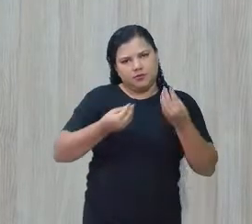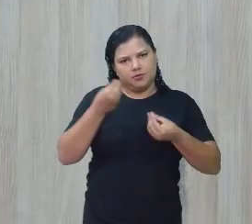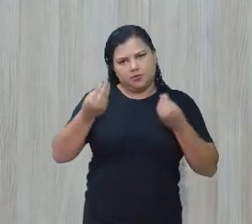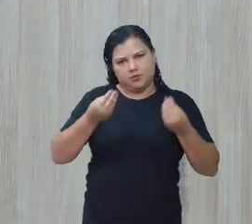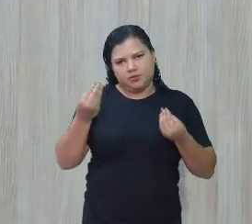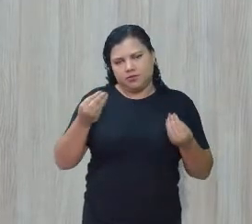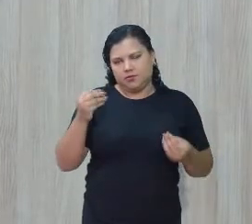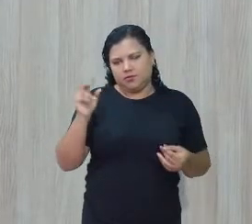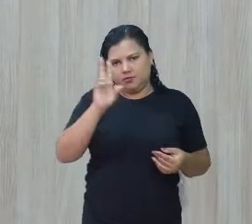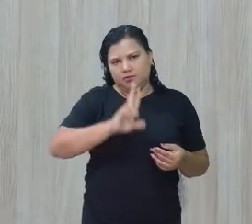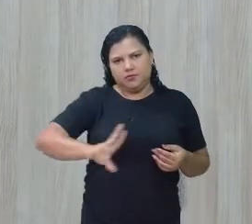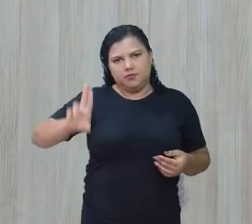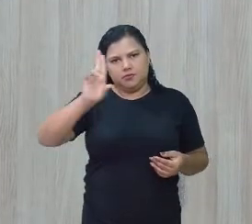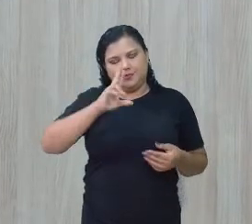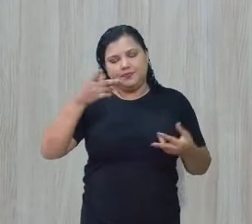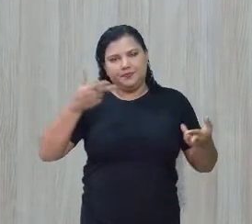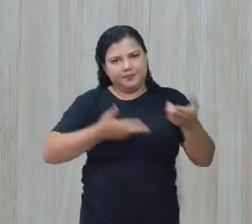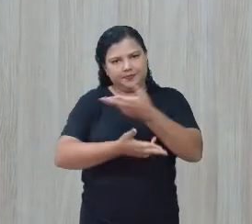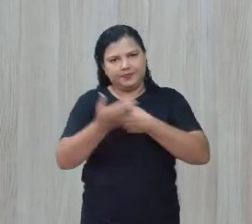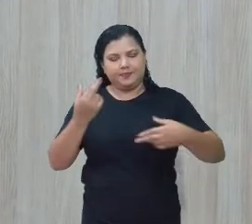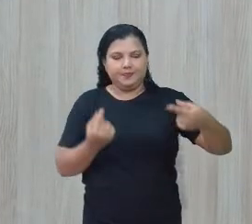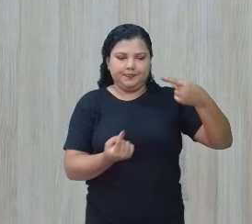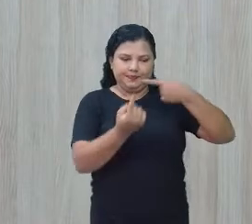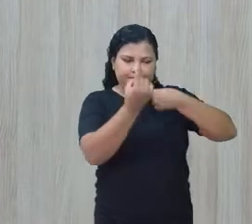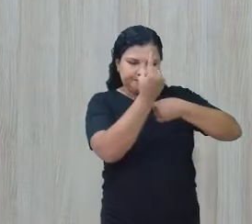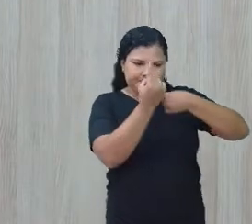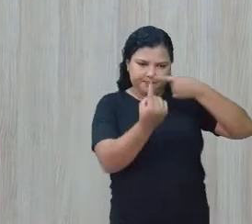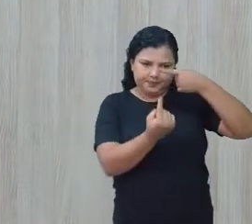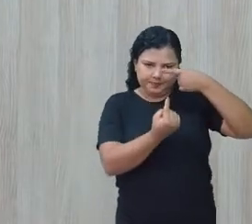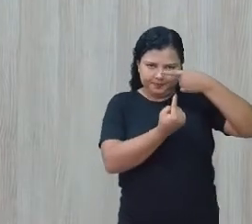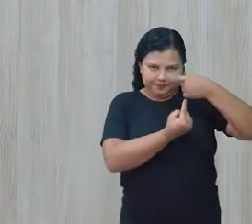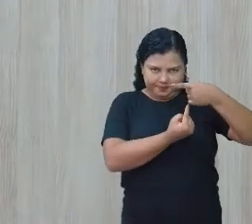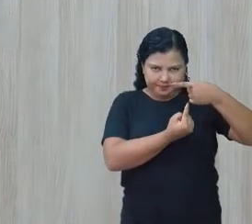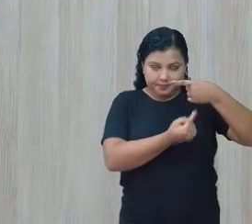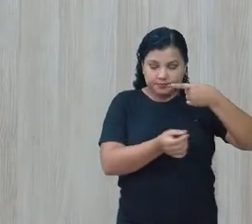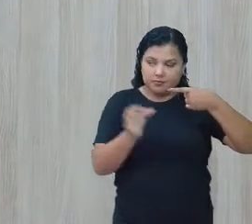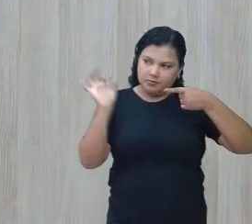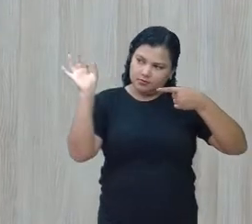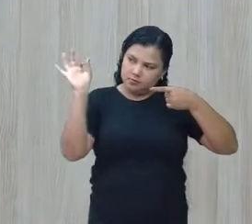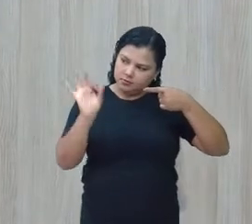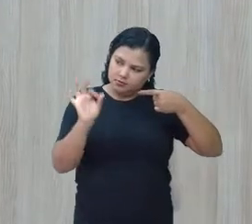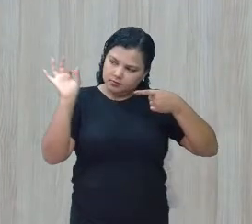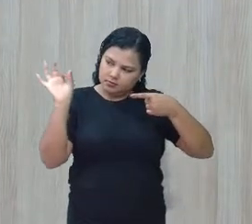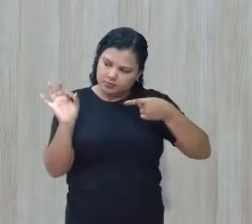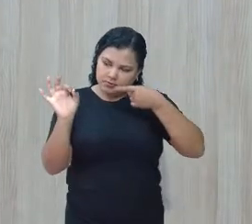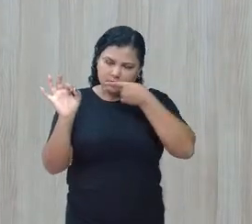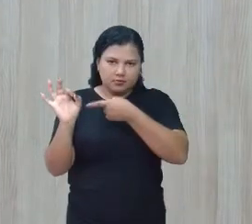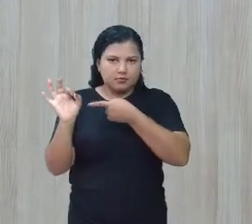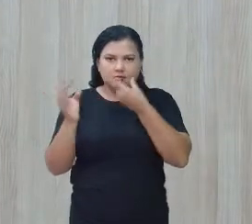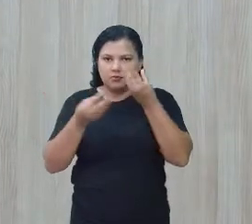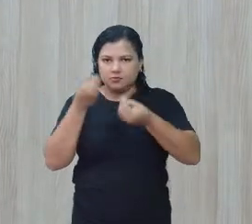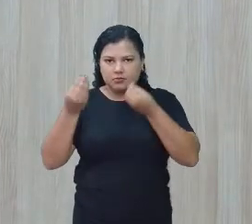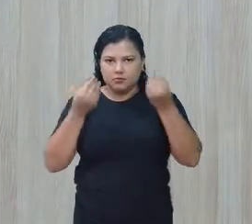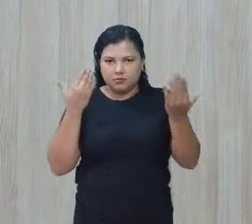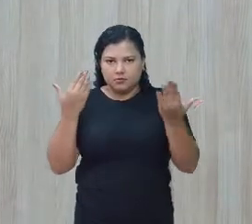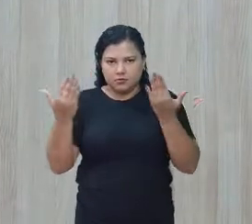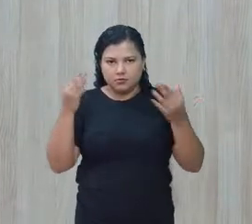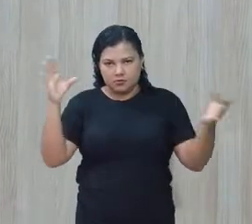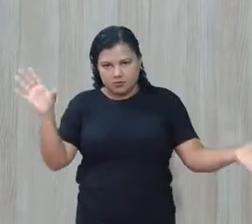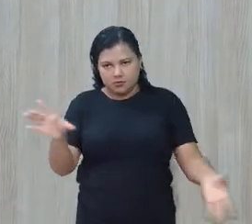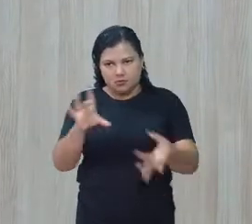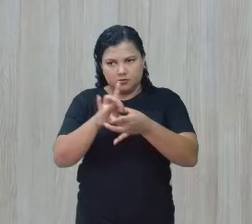gente vai estar utilizando essa relação atrelada à ideia da fração, mas agora utilizando um